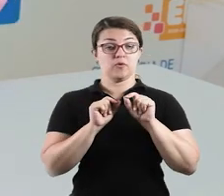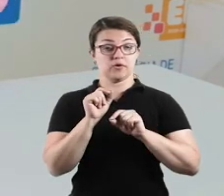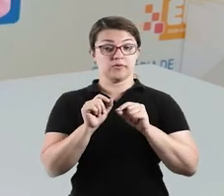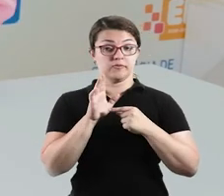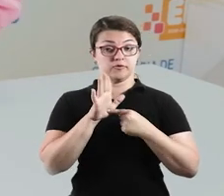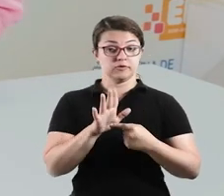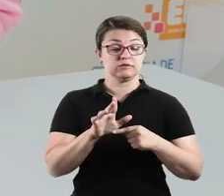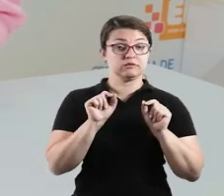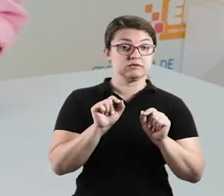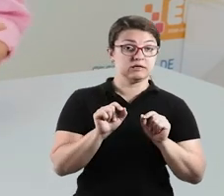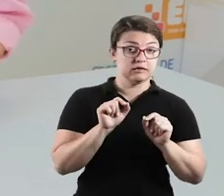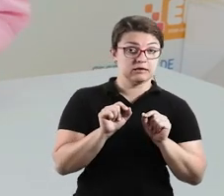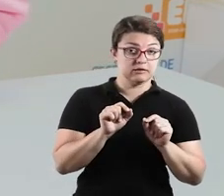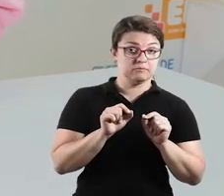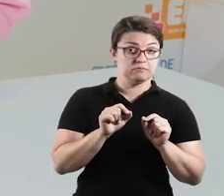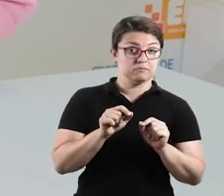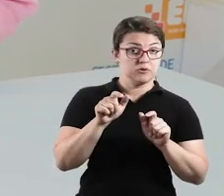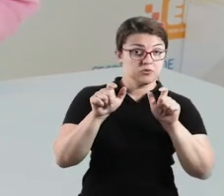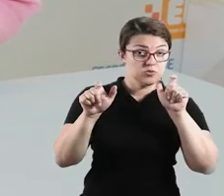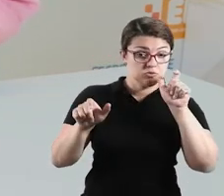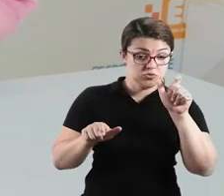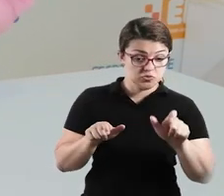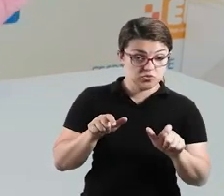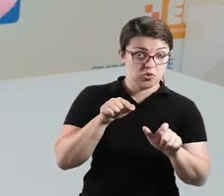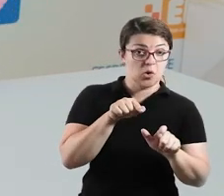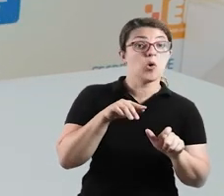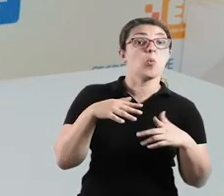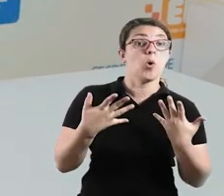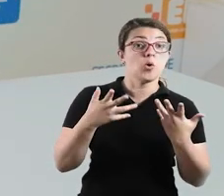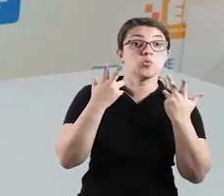é que está com a temperatura normal,